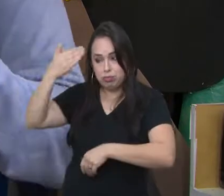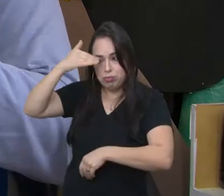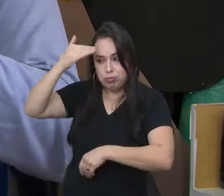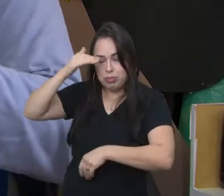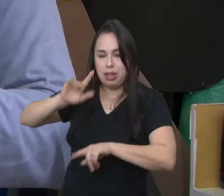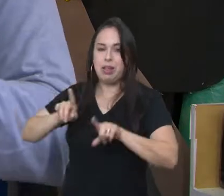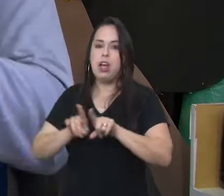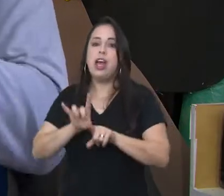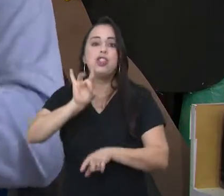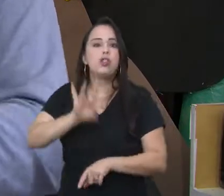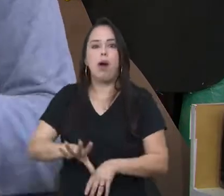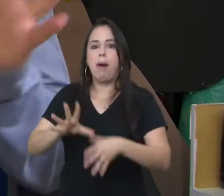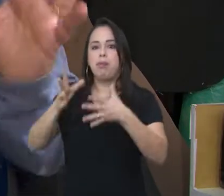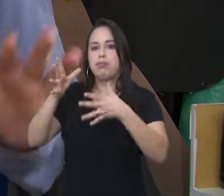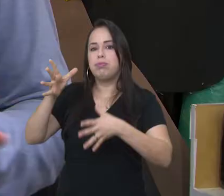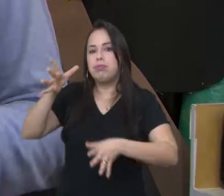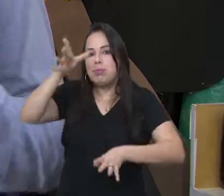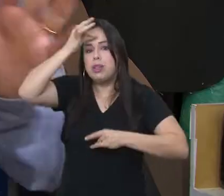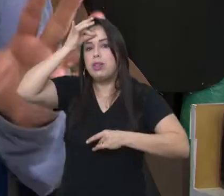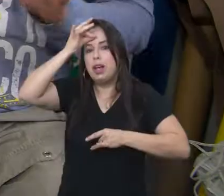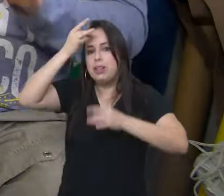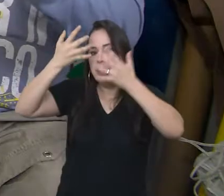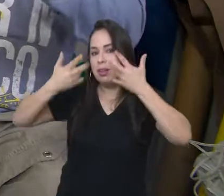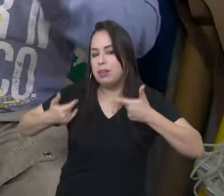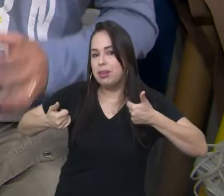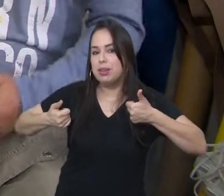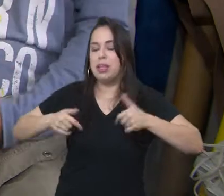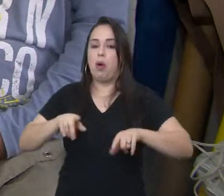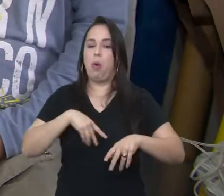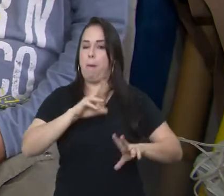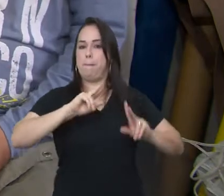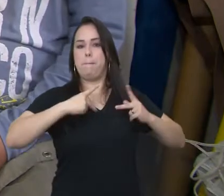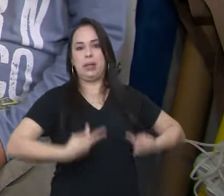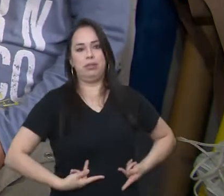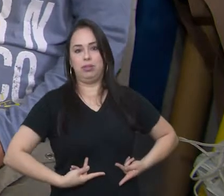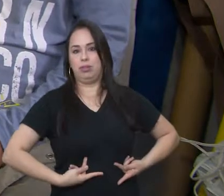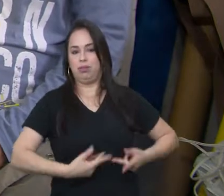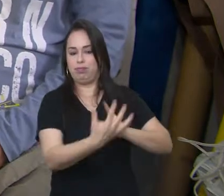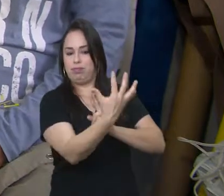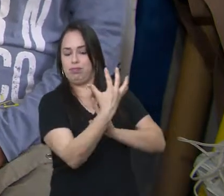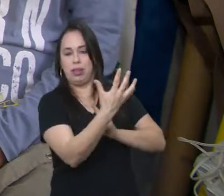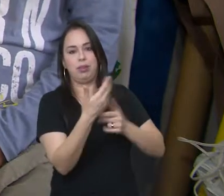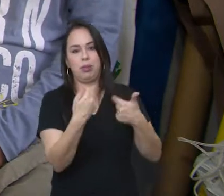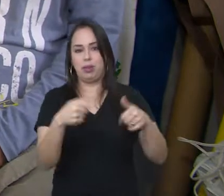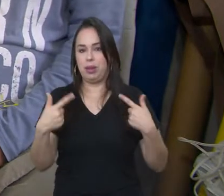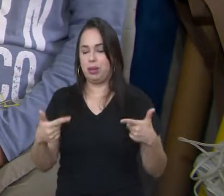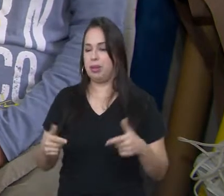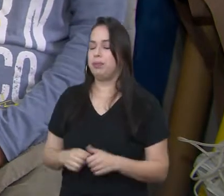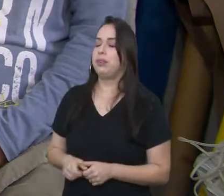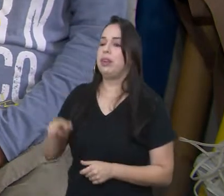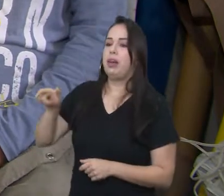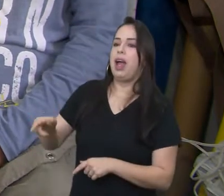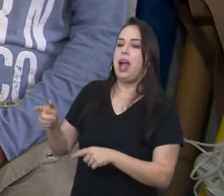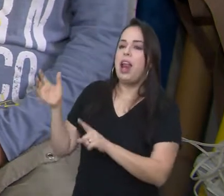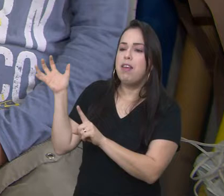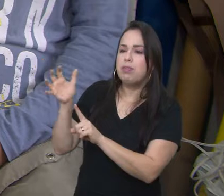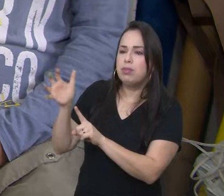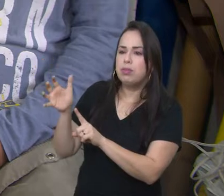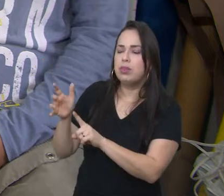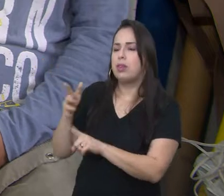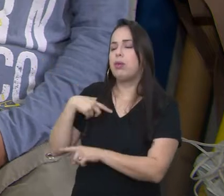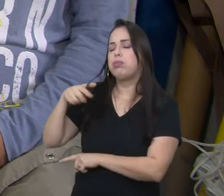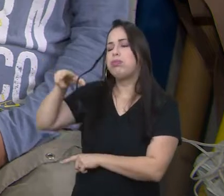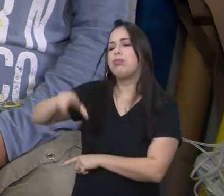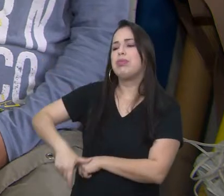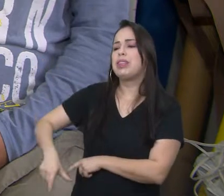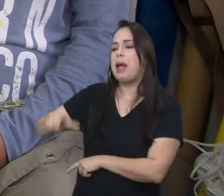canal que são só os animais, não tem influência humana nenhuma. E assim, Monteiro Lobato te influenciou, como que